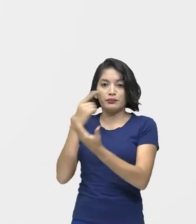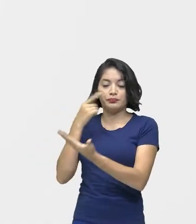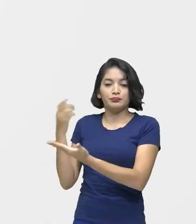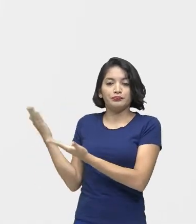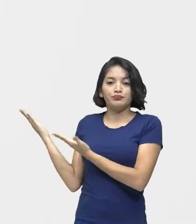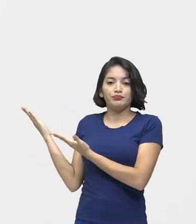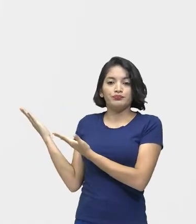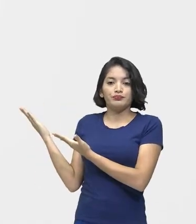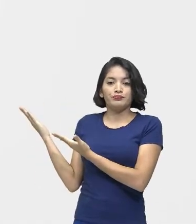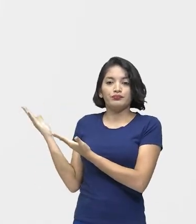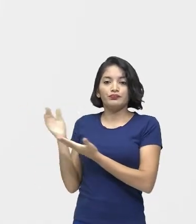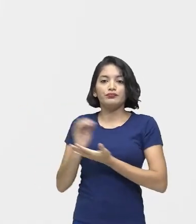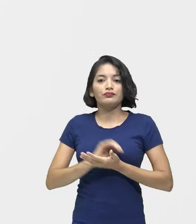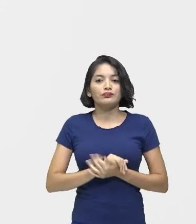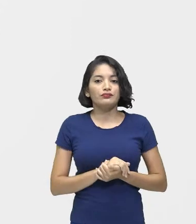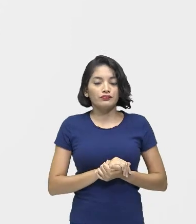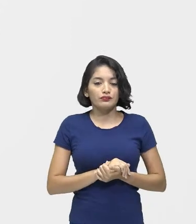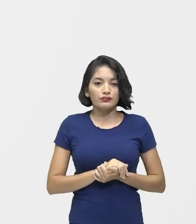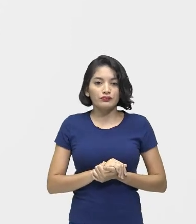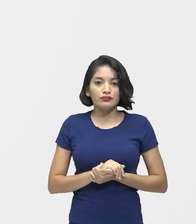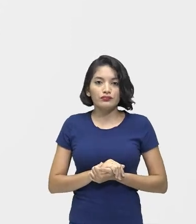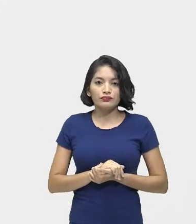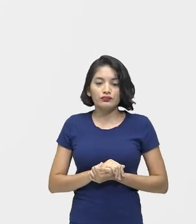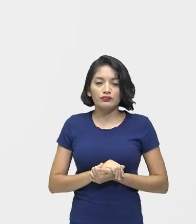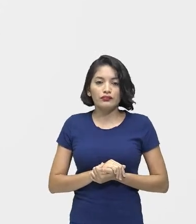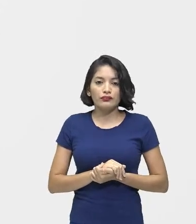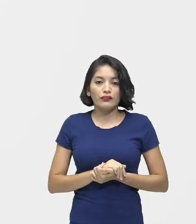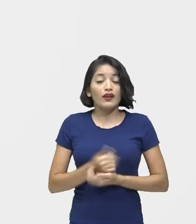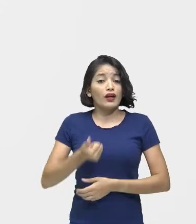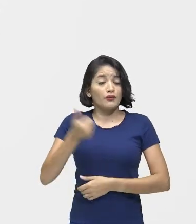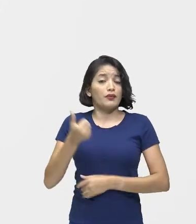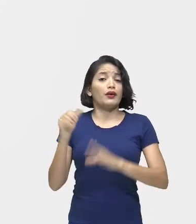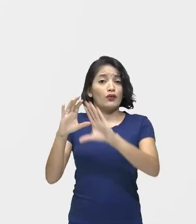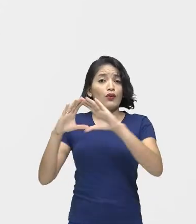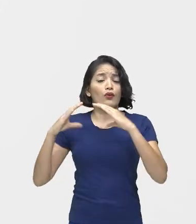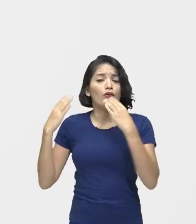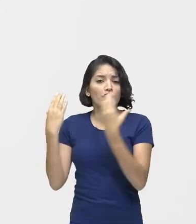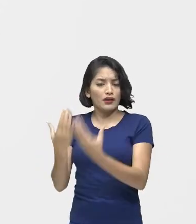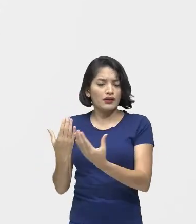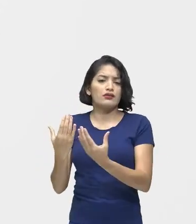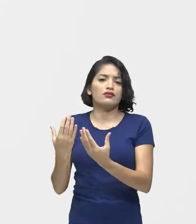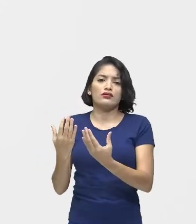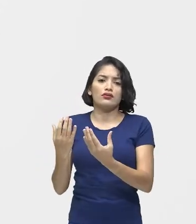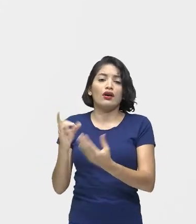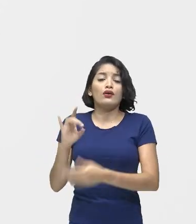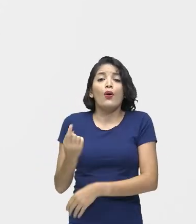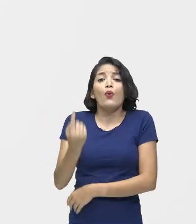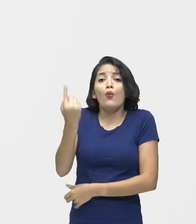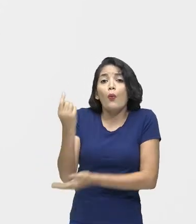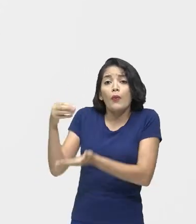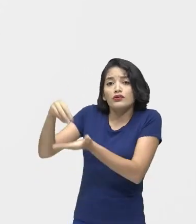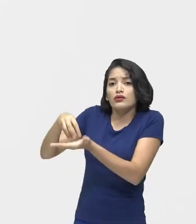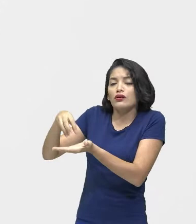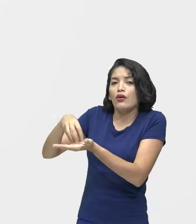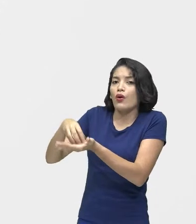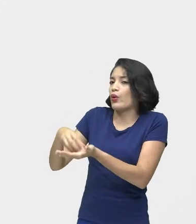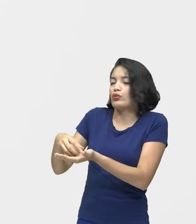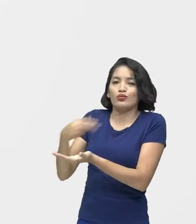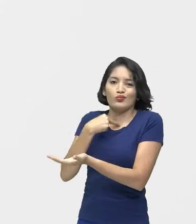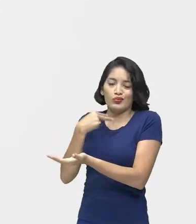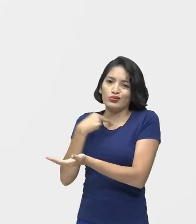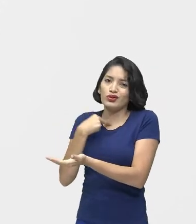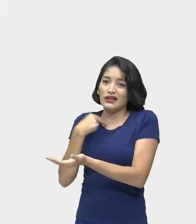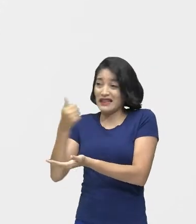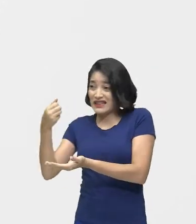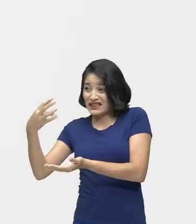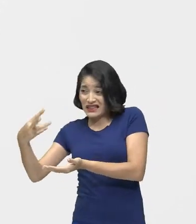Tá? Nesse primeiro congresso, se não me falha a memória, apenas uma das colônias não participou, ela achou